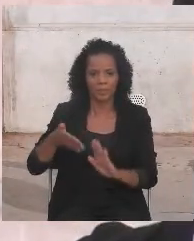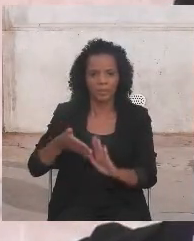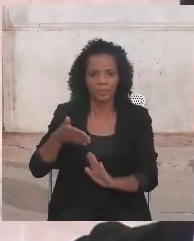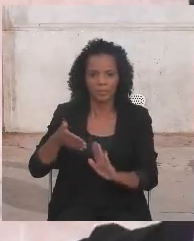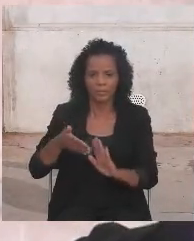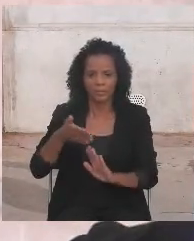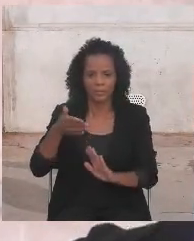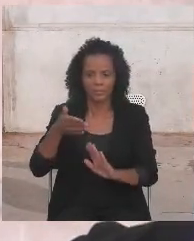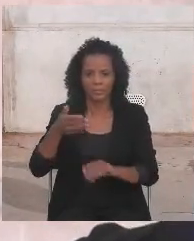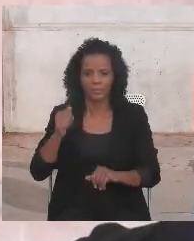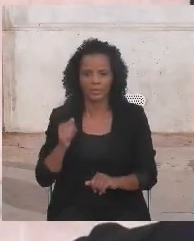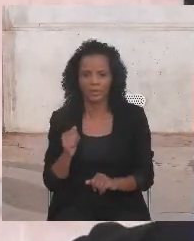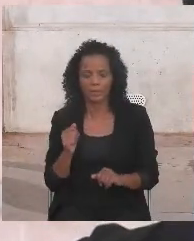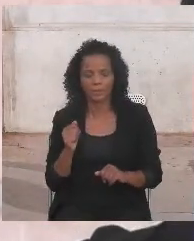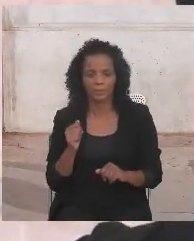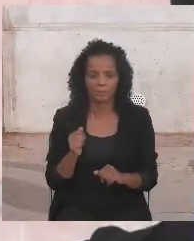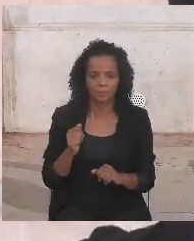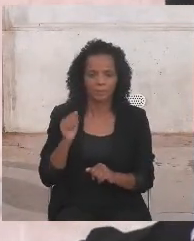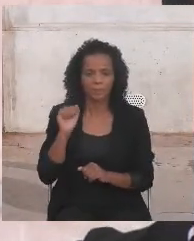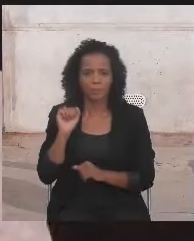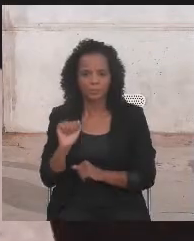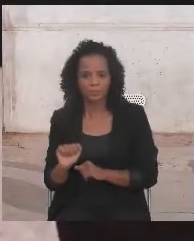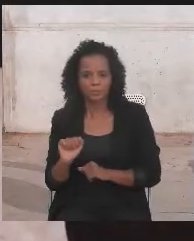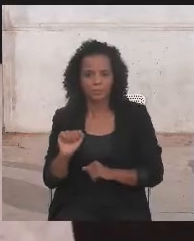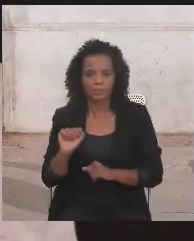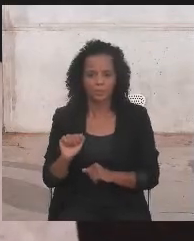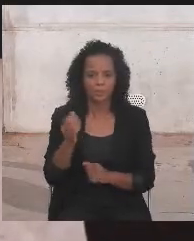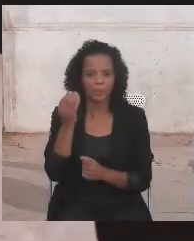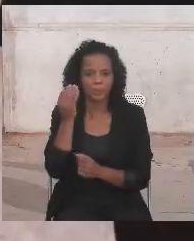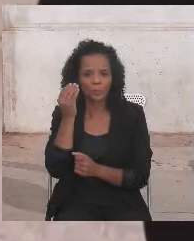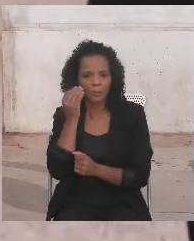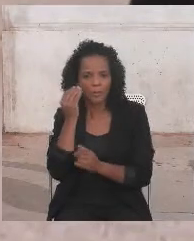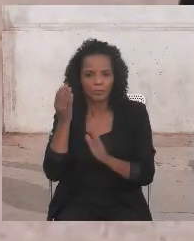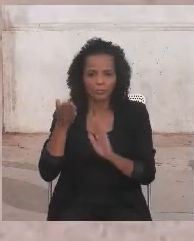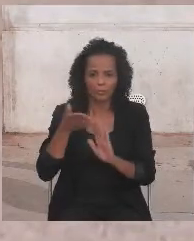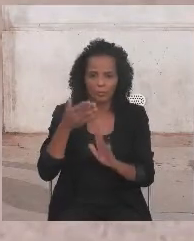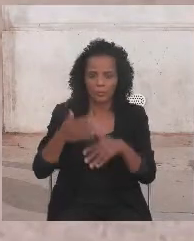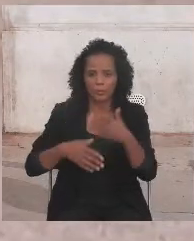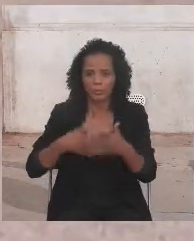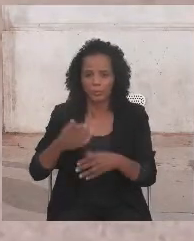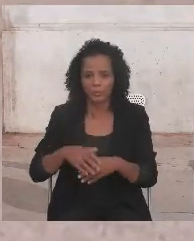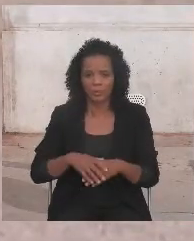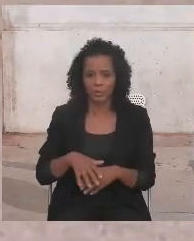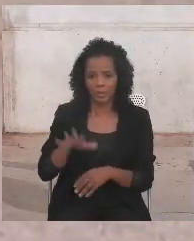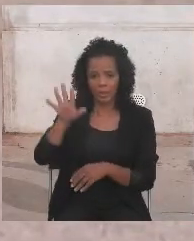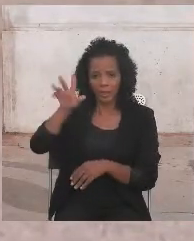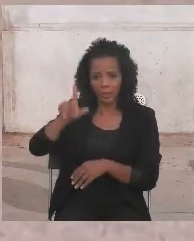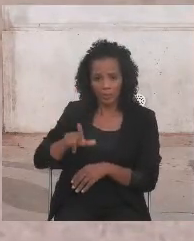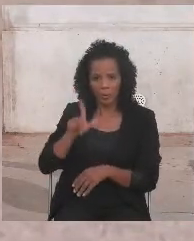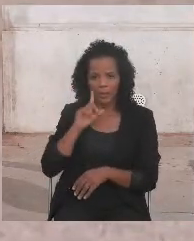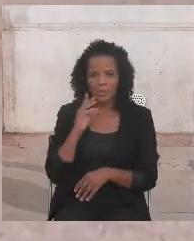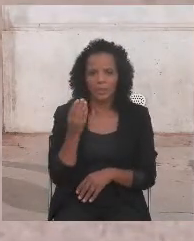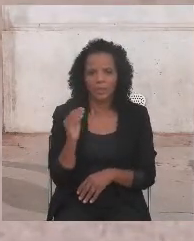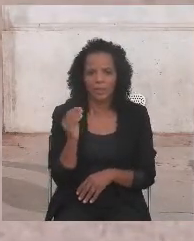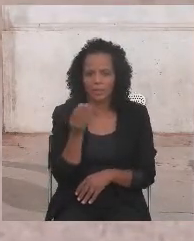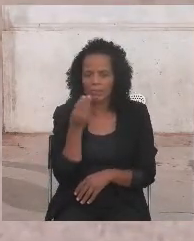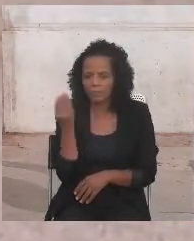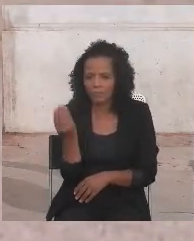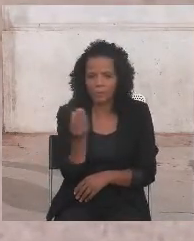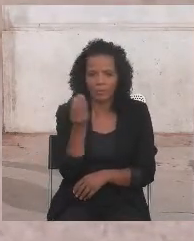na campraia de um beijo. Lisboa, menina e